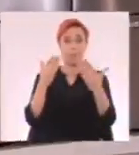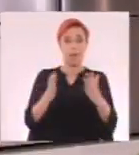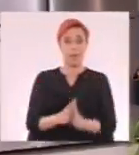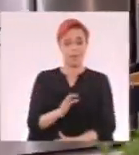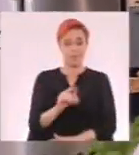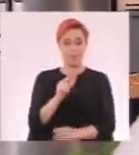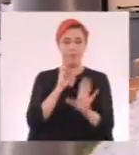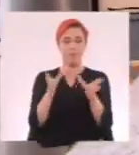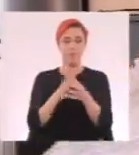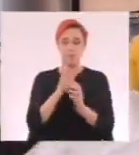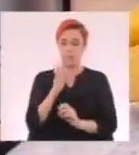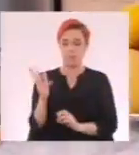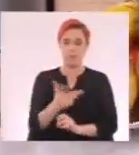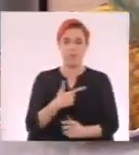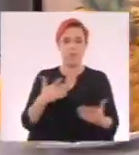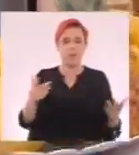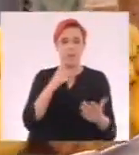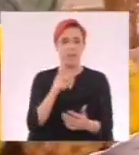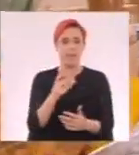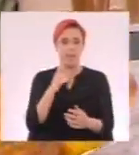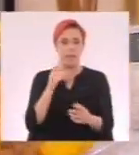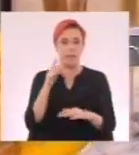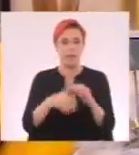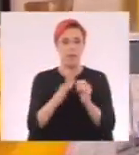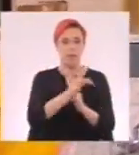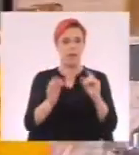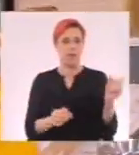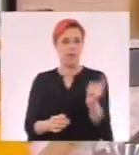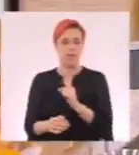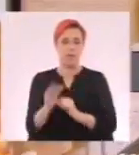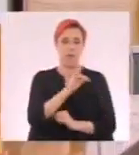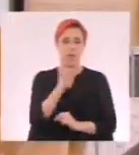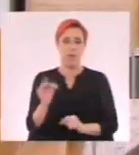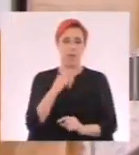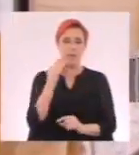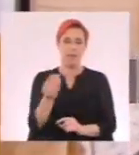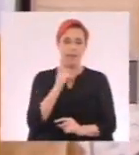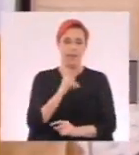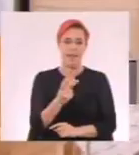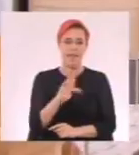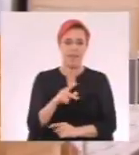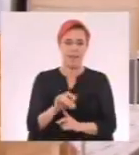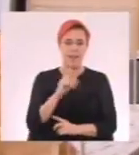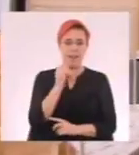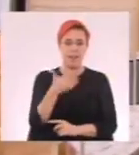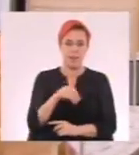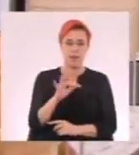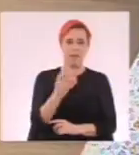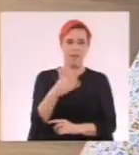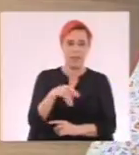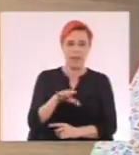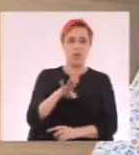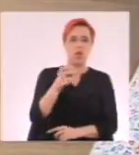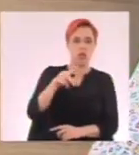Filipe! E este elenco, eu a chamar. Incrível. Vanessa, Vanessa e Simon FF. Que talento! A Vanessa, a Bruna Andrade, Filipa Cardoso,